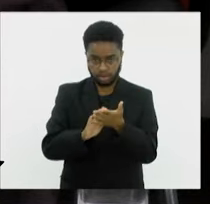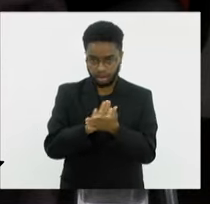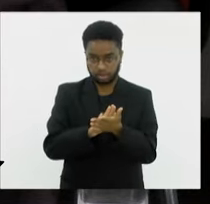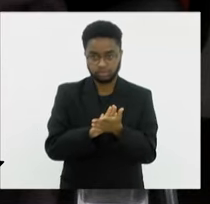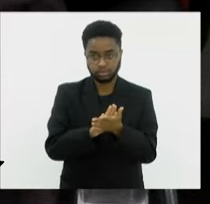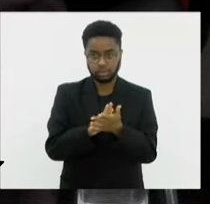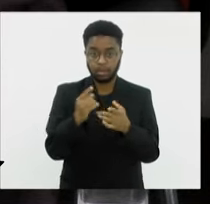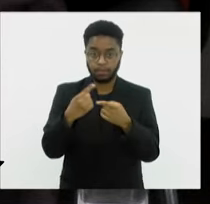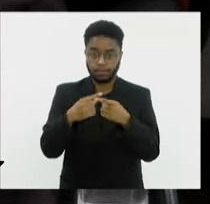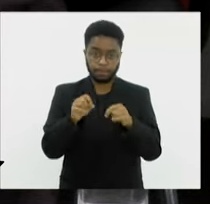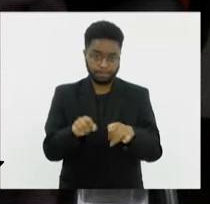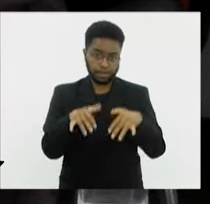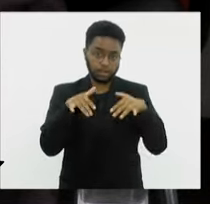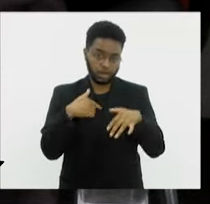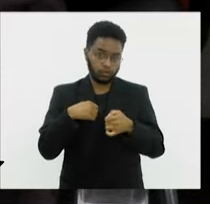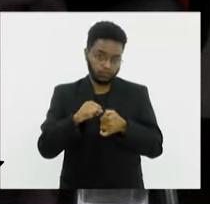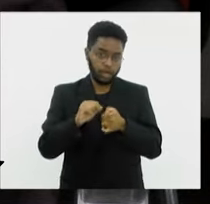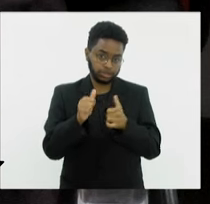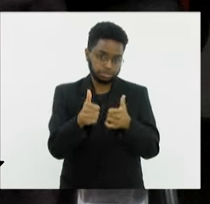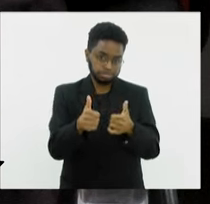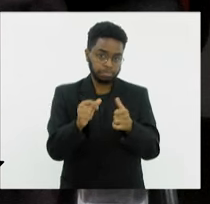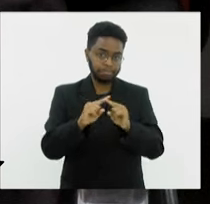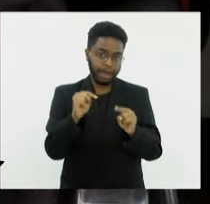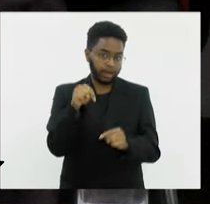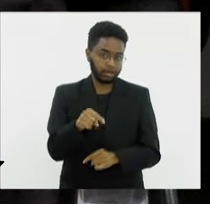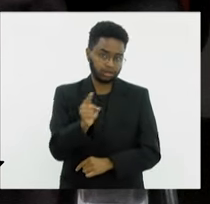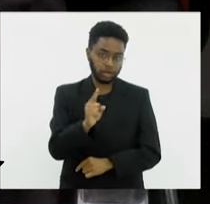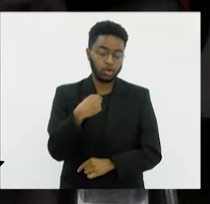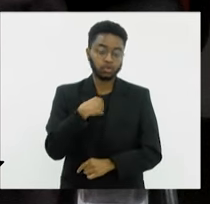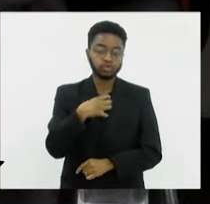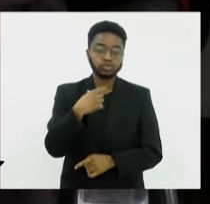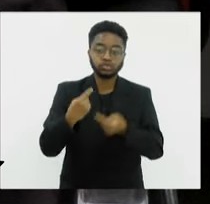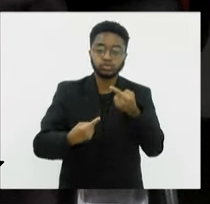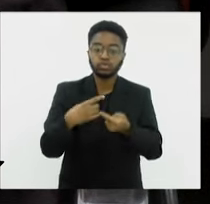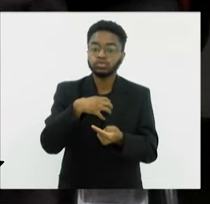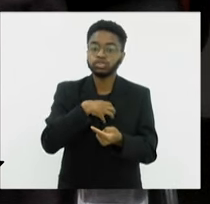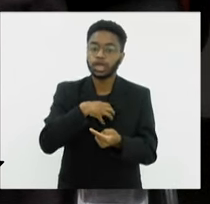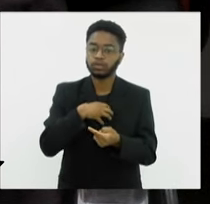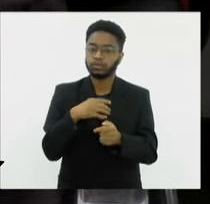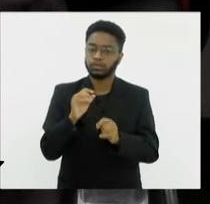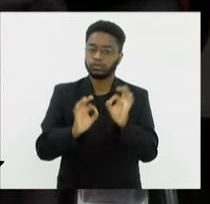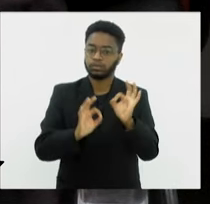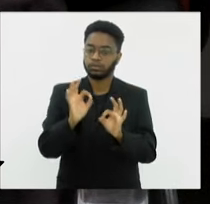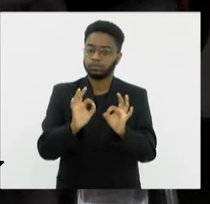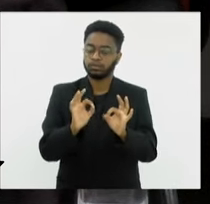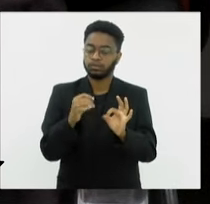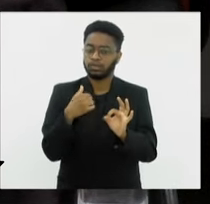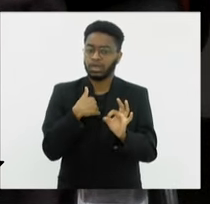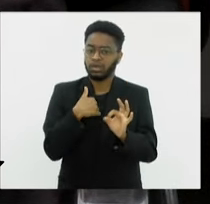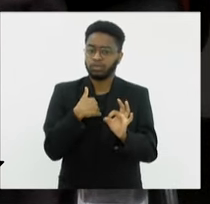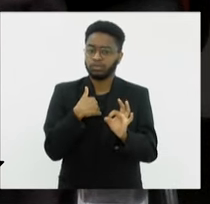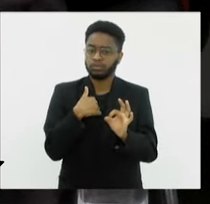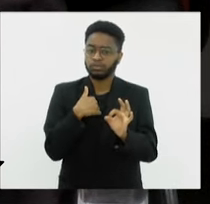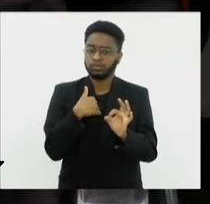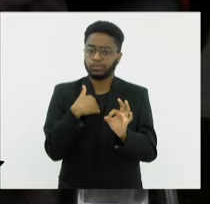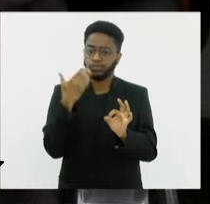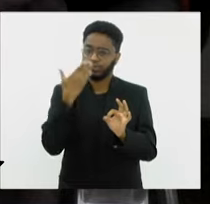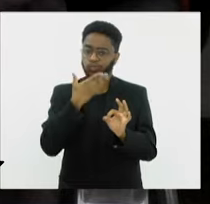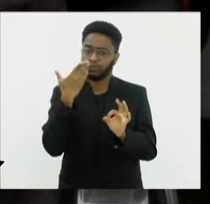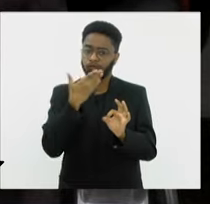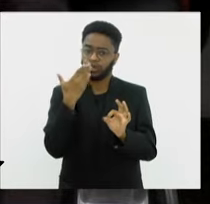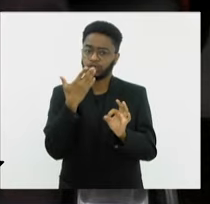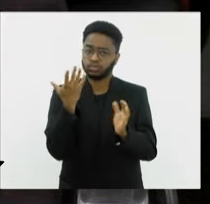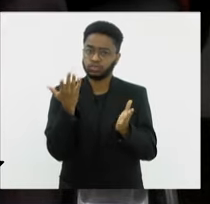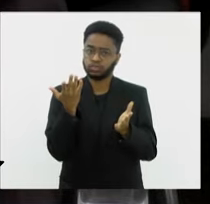Até no plenário o faço. Estou discutindo forma. Não vejo como ser